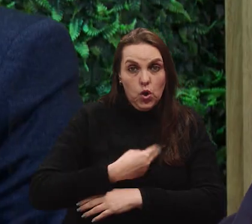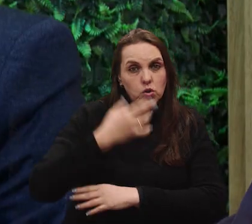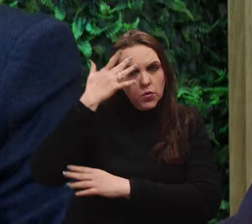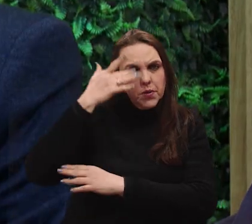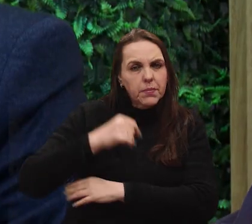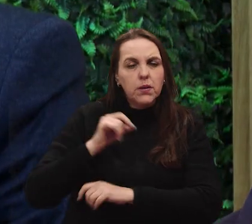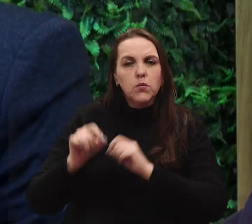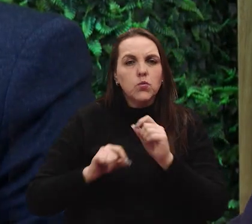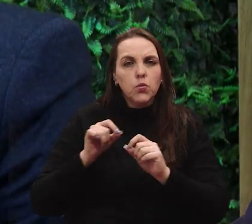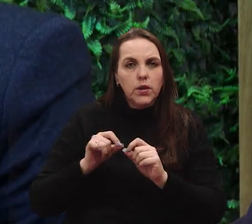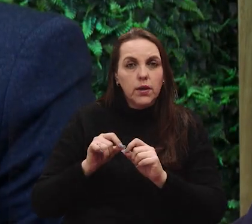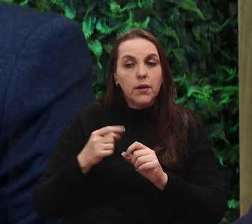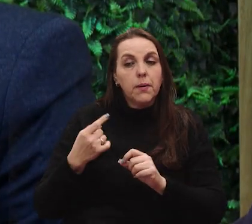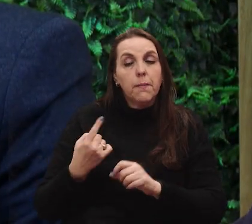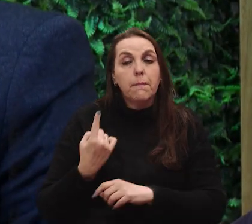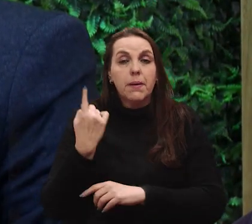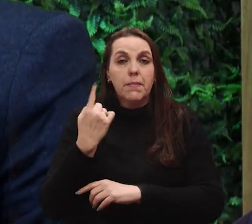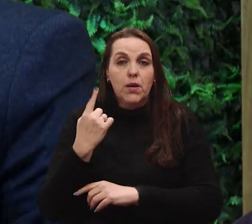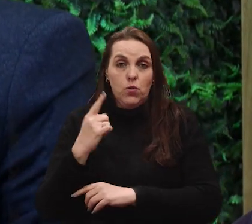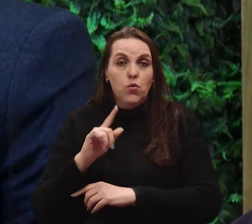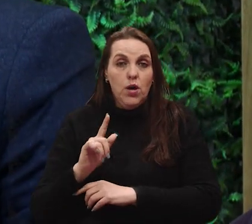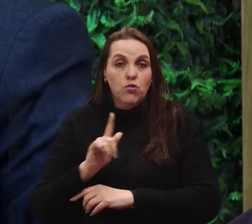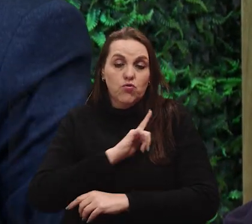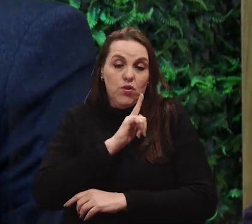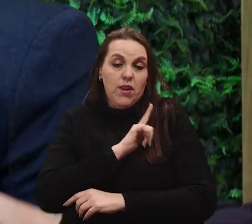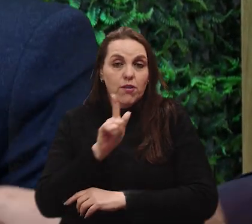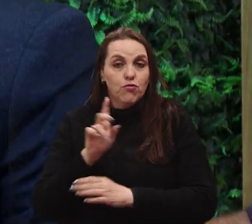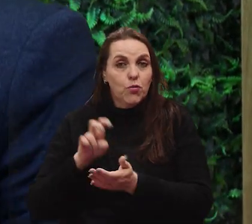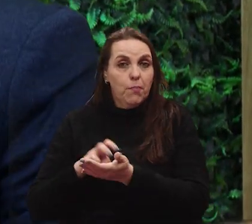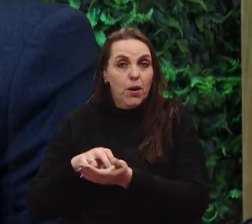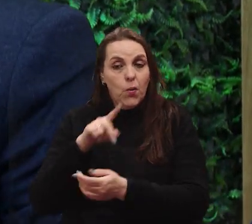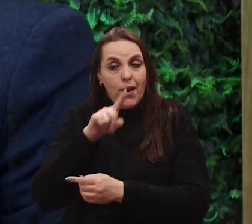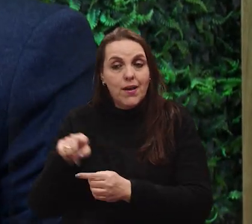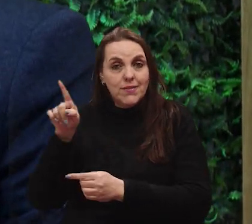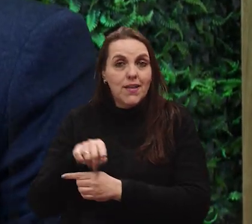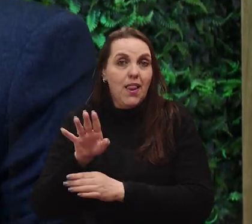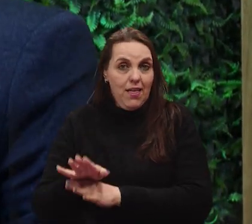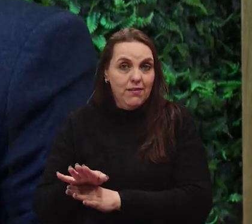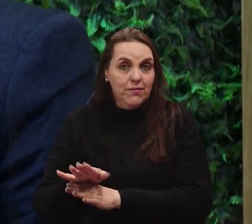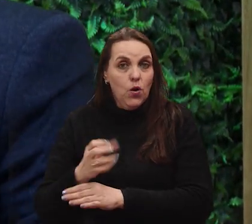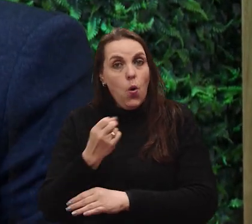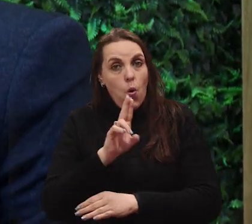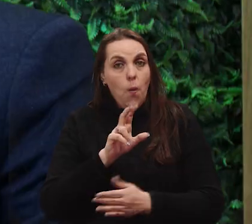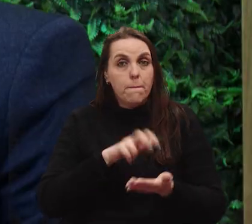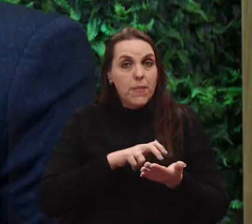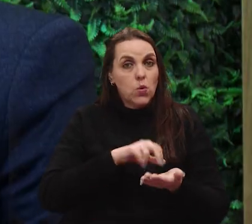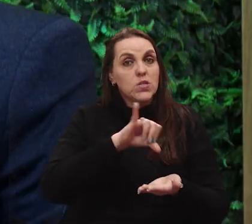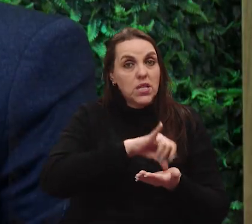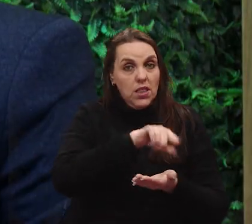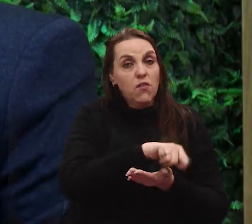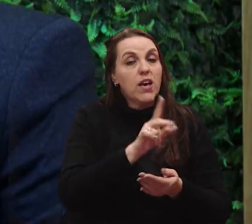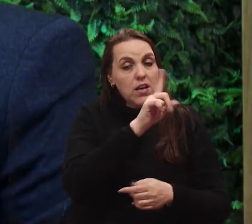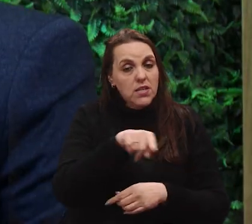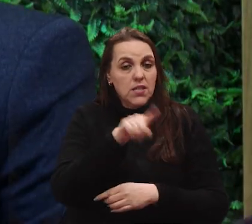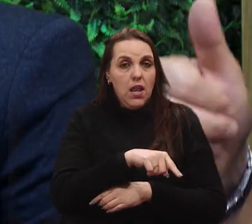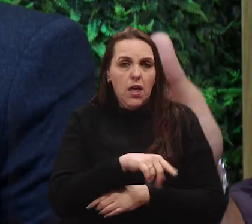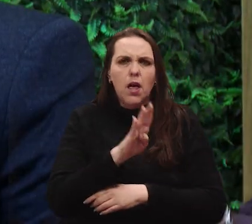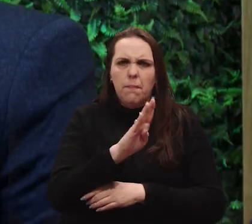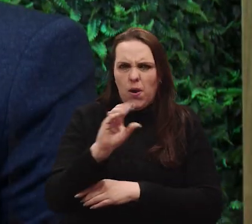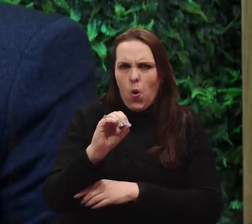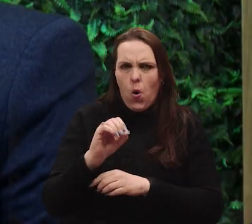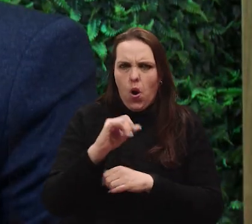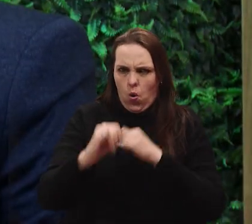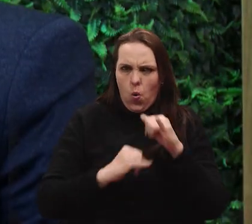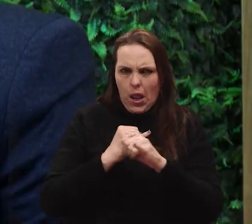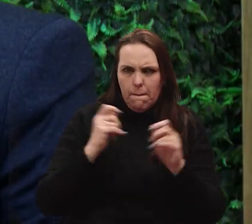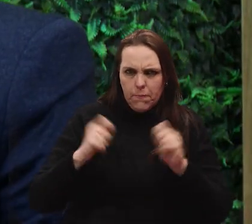Nós entendemos que primeiro tu vai no teu gerente de banco, cancela. Ou vai no Banco Central cancelar. Porque se tu fizer, mas eu posso fazer BO online. Pode